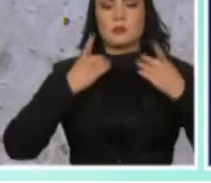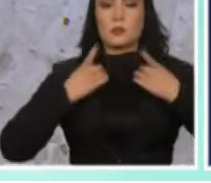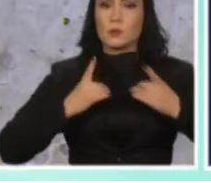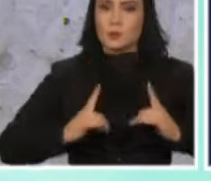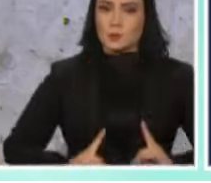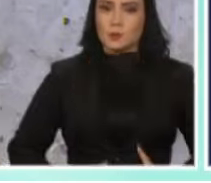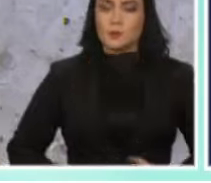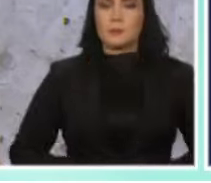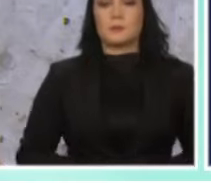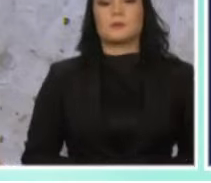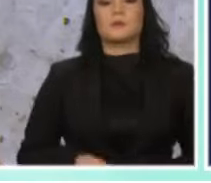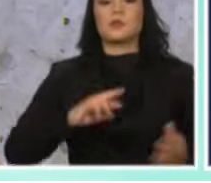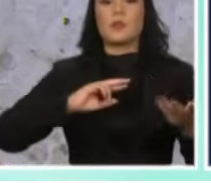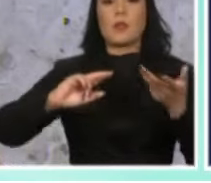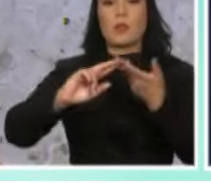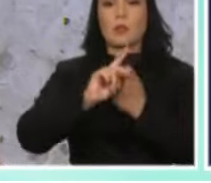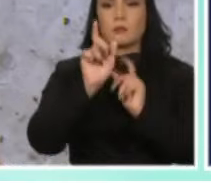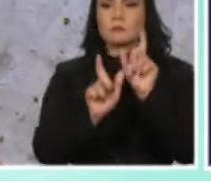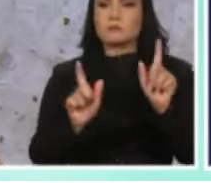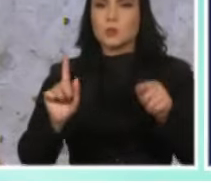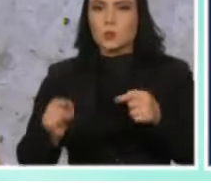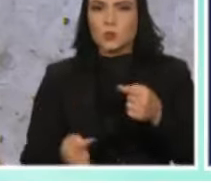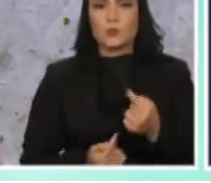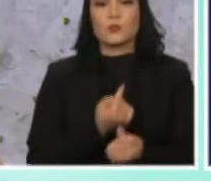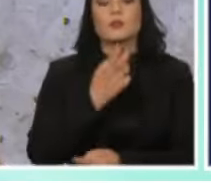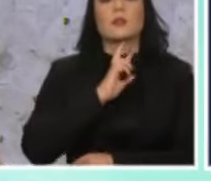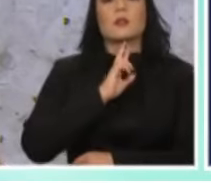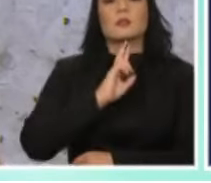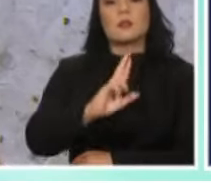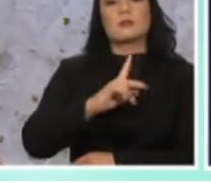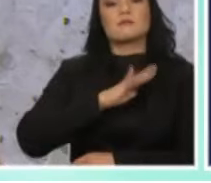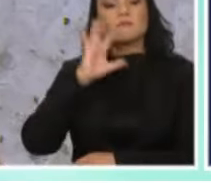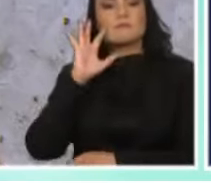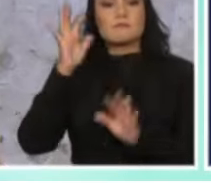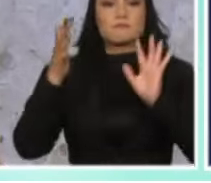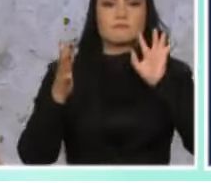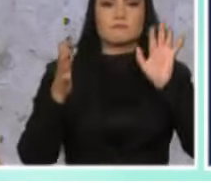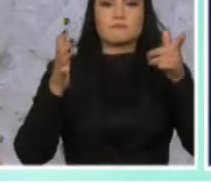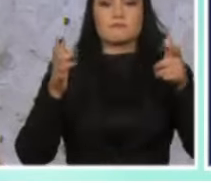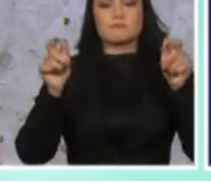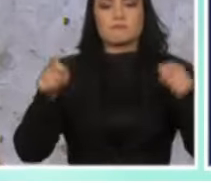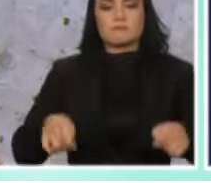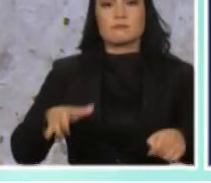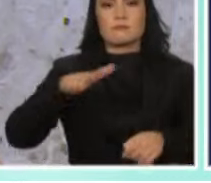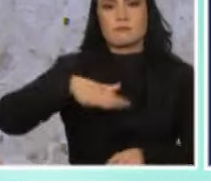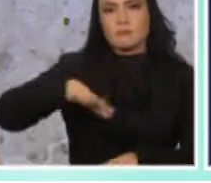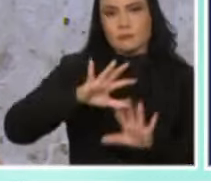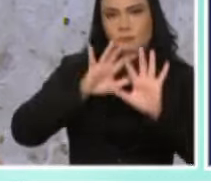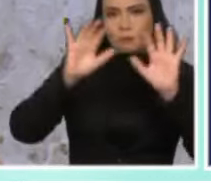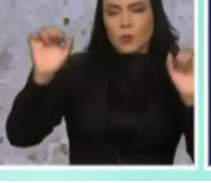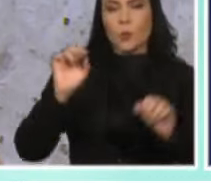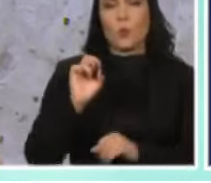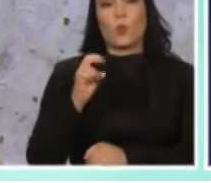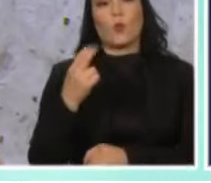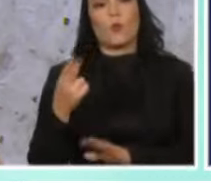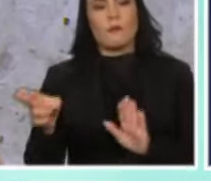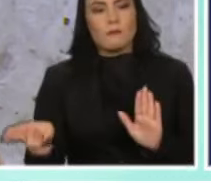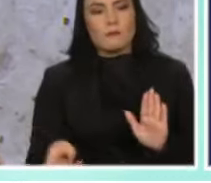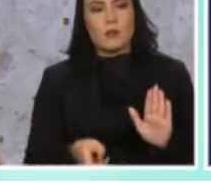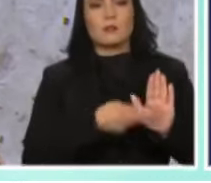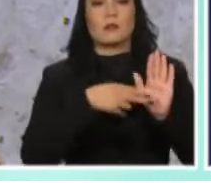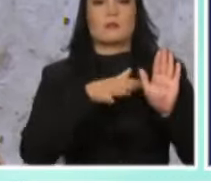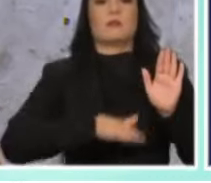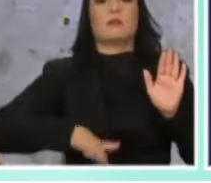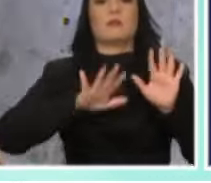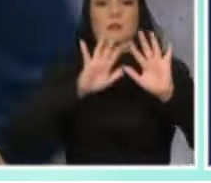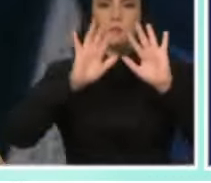ontem eu e a Luísa Martins analista de política aqui da CNN que o Supremo Tribunal Federal vê mala dele como inconstitucional